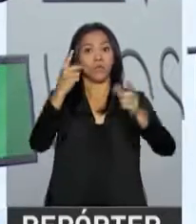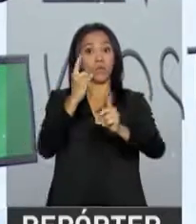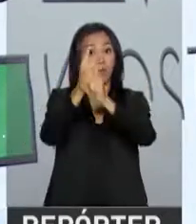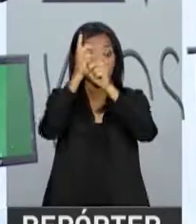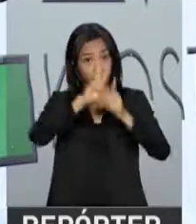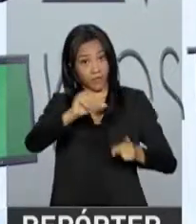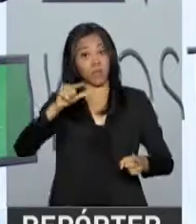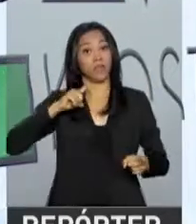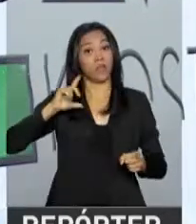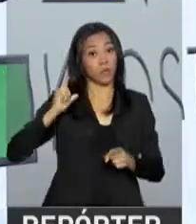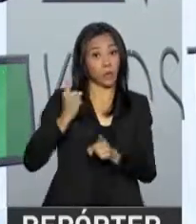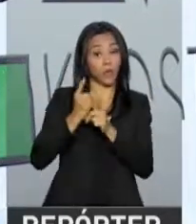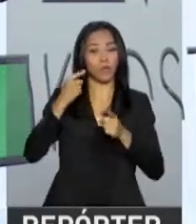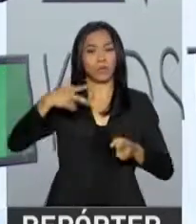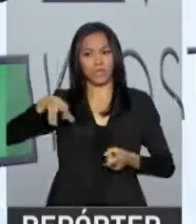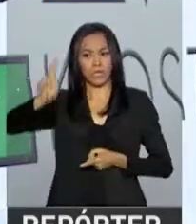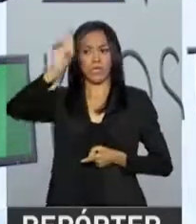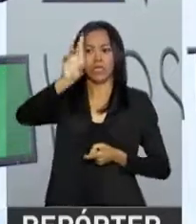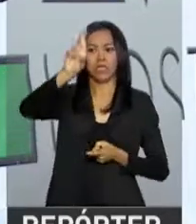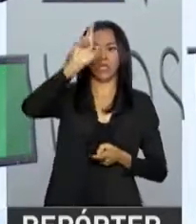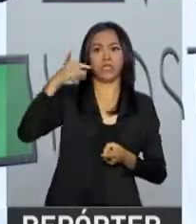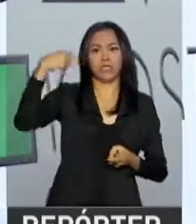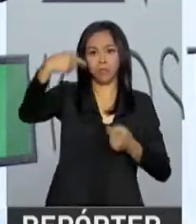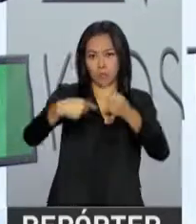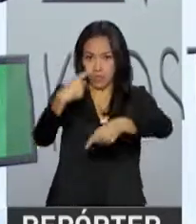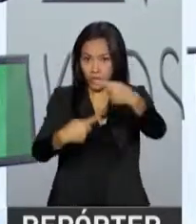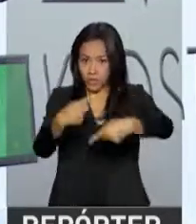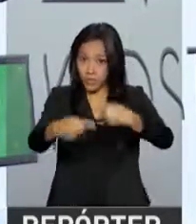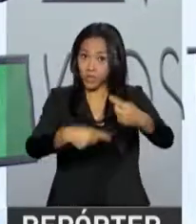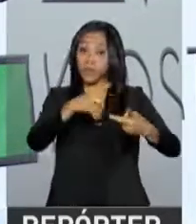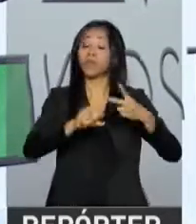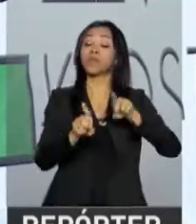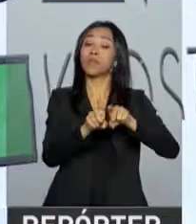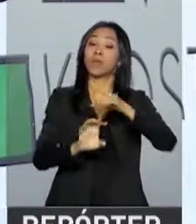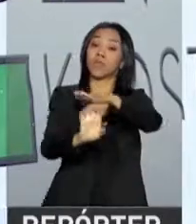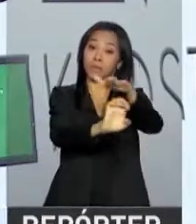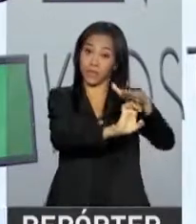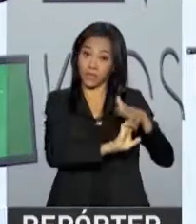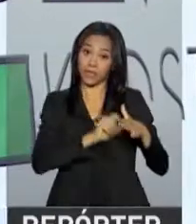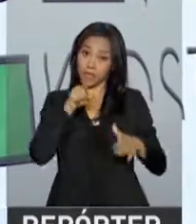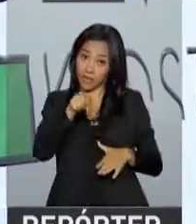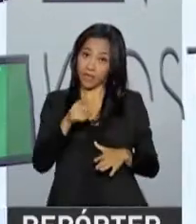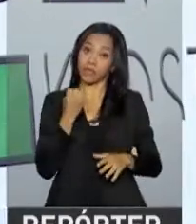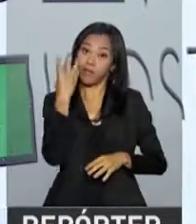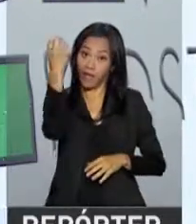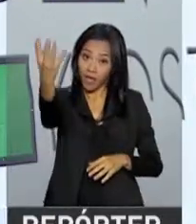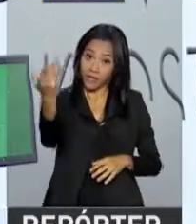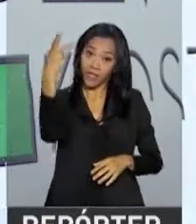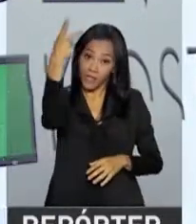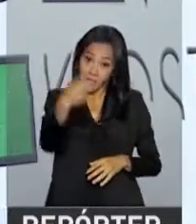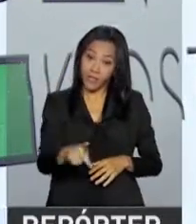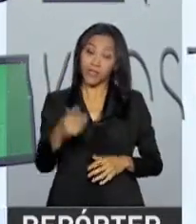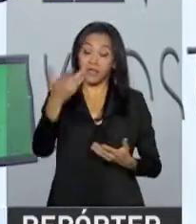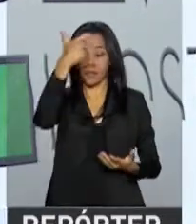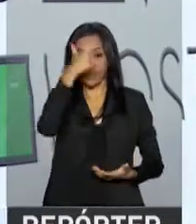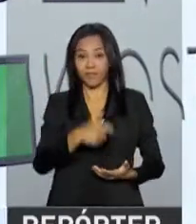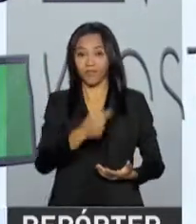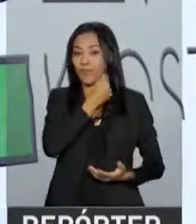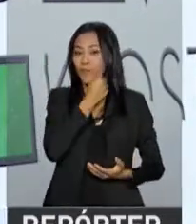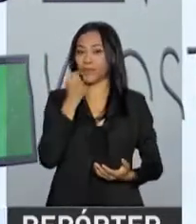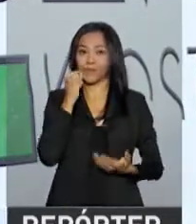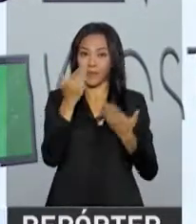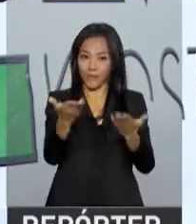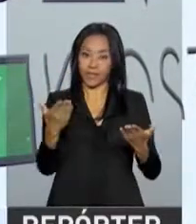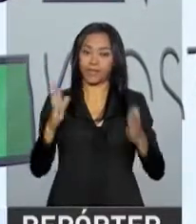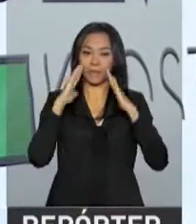com líderes políticos e empresariais durante a viagem de davos na suíça joão pedro neto